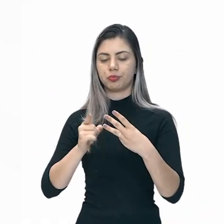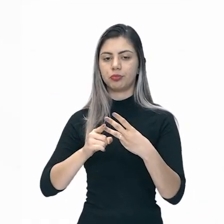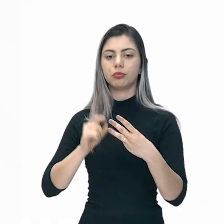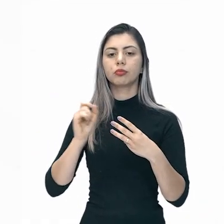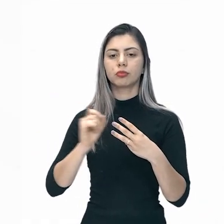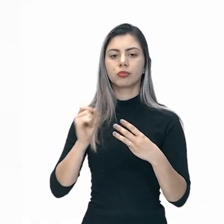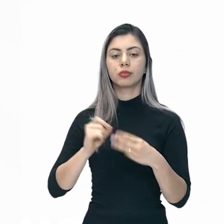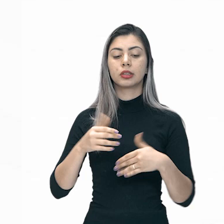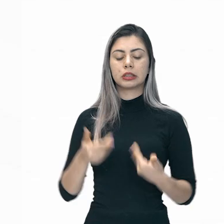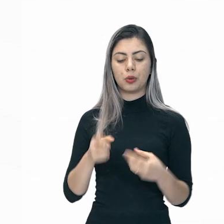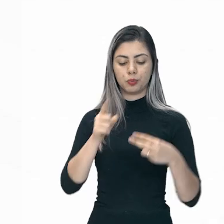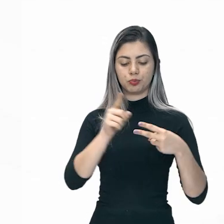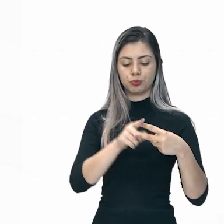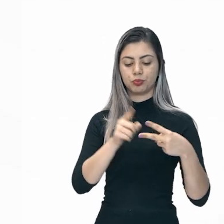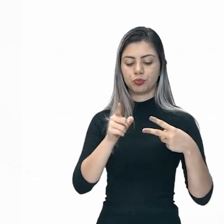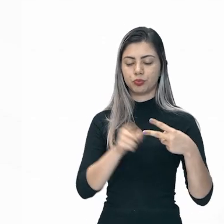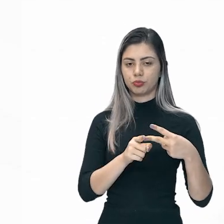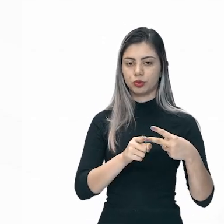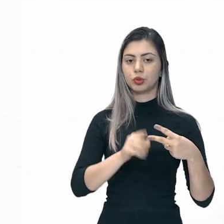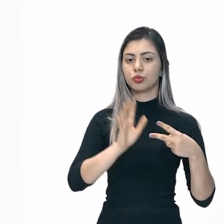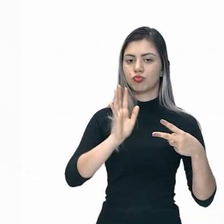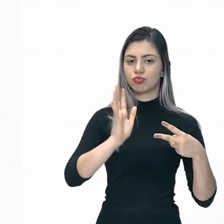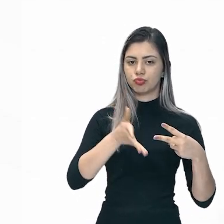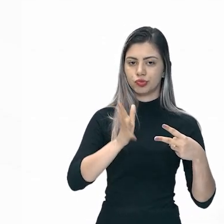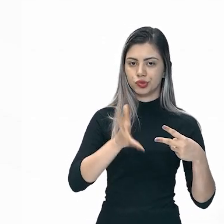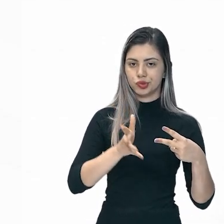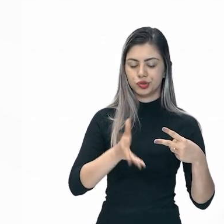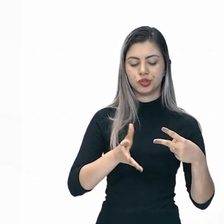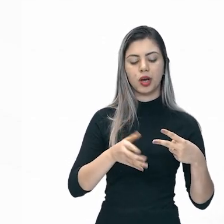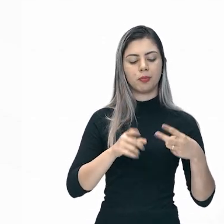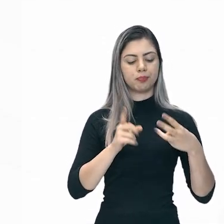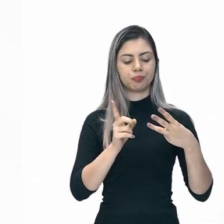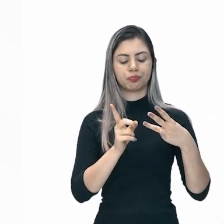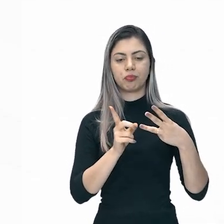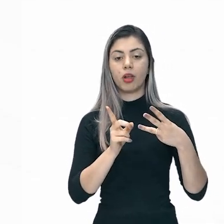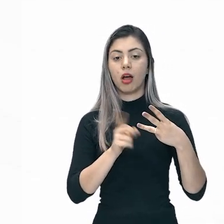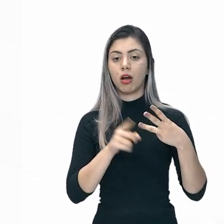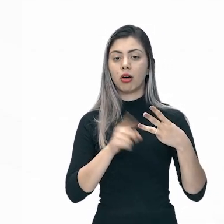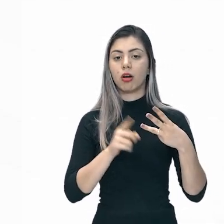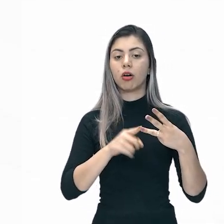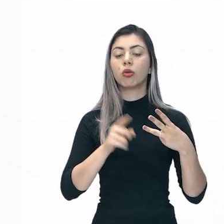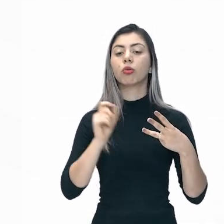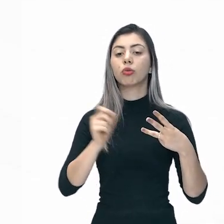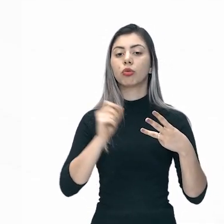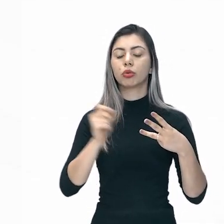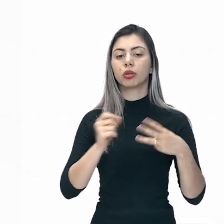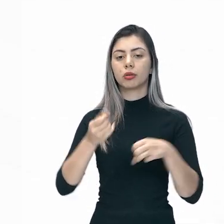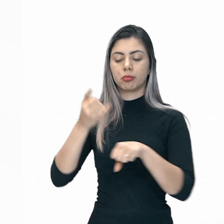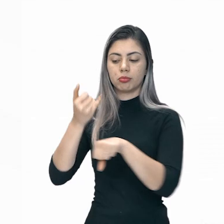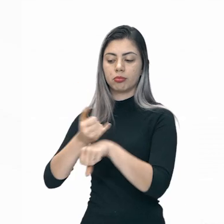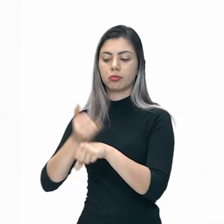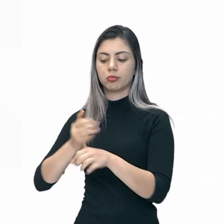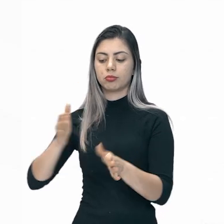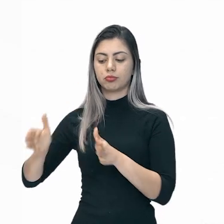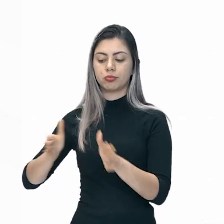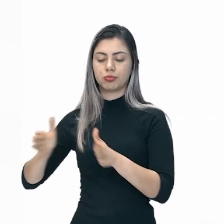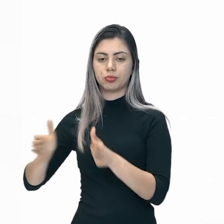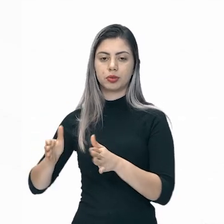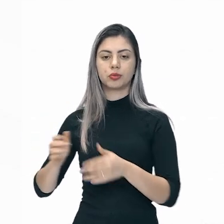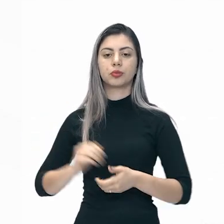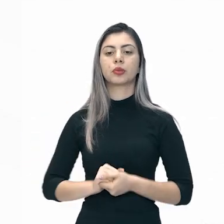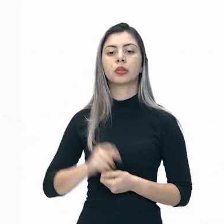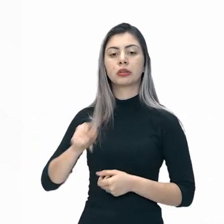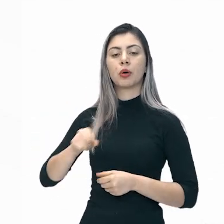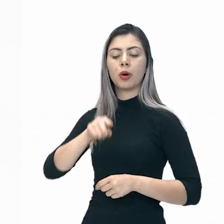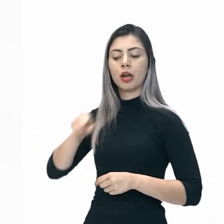Diferente dos períodos anteriores, o Paleolítico, Idade da Pedra Lascada, e o Neolítico, Idade da Pedra Polida, o